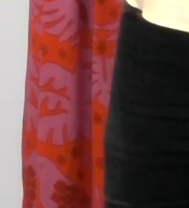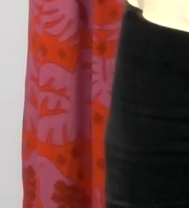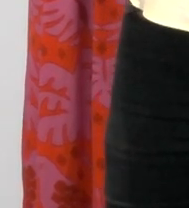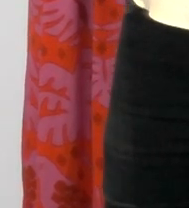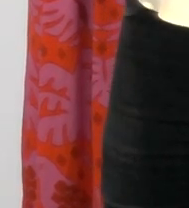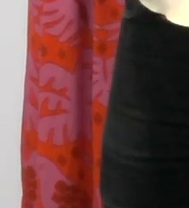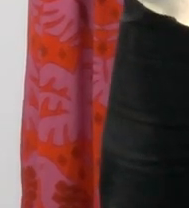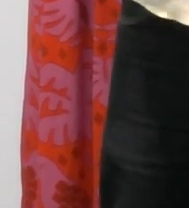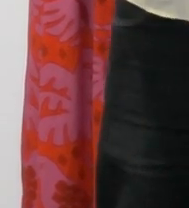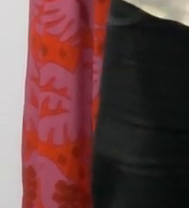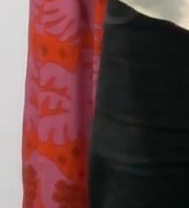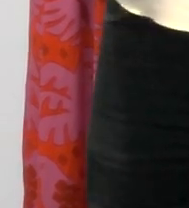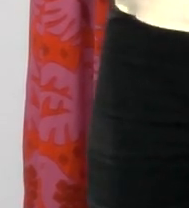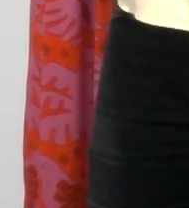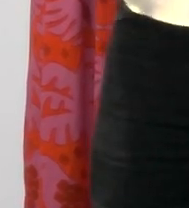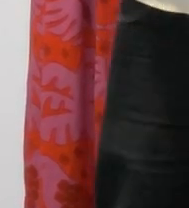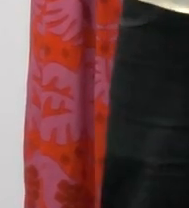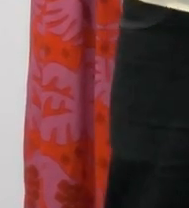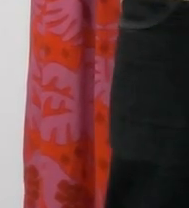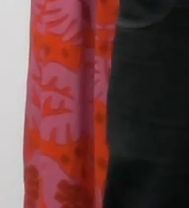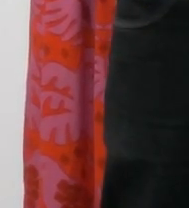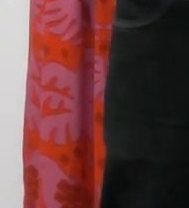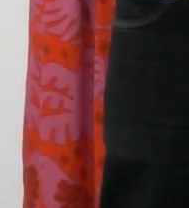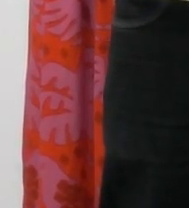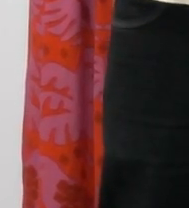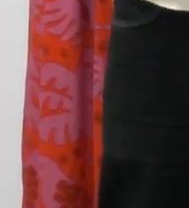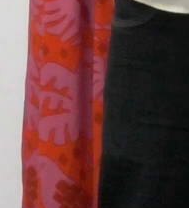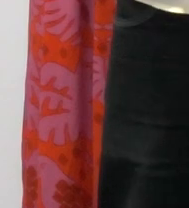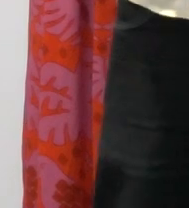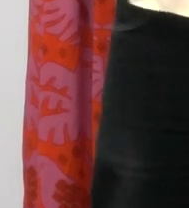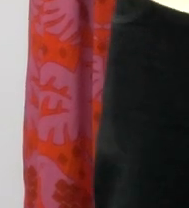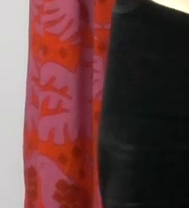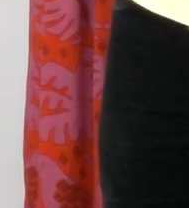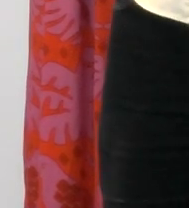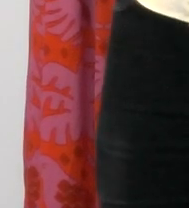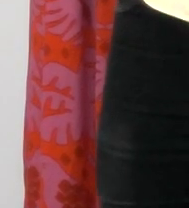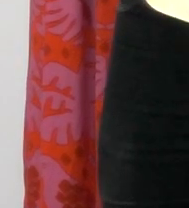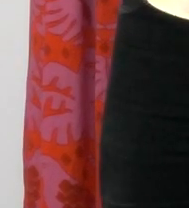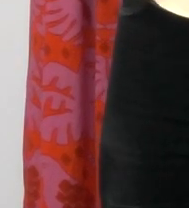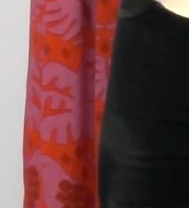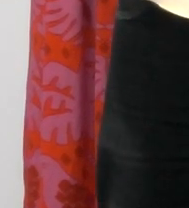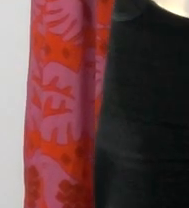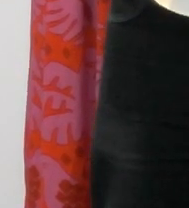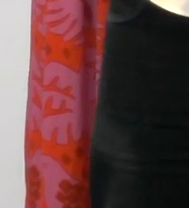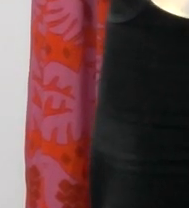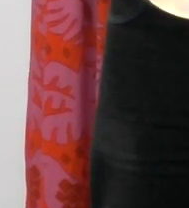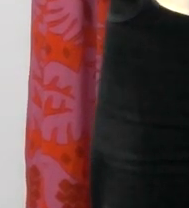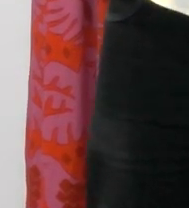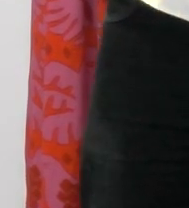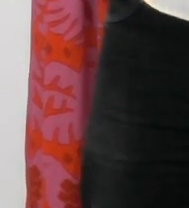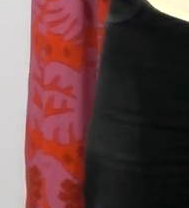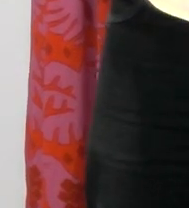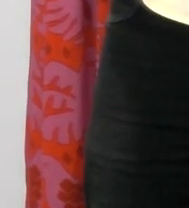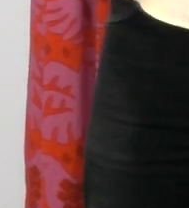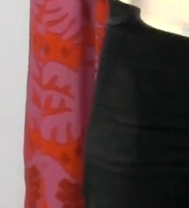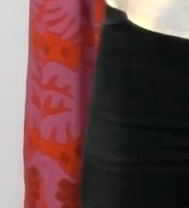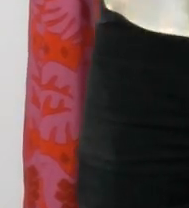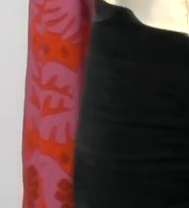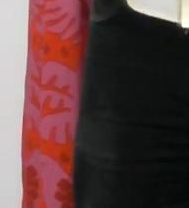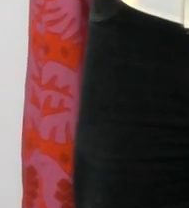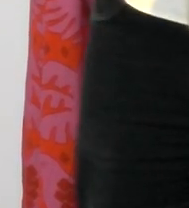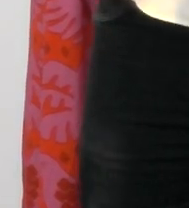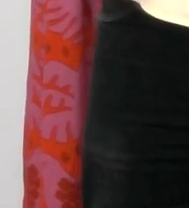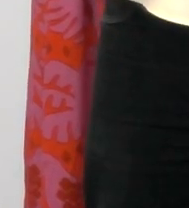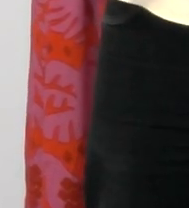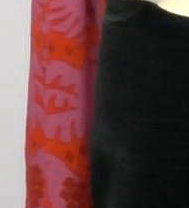liminar tá presa tá parada para saber se vai restabelecer ou não os planos tem muitas liminares em que os juízes não estão dando as liminares e é